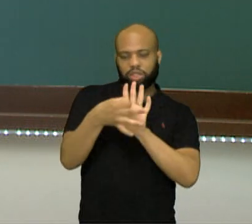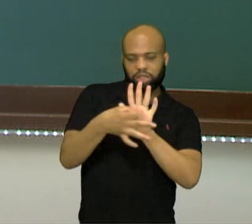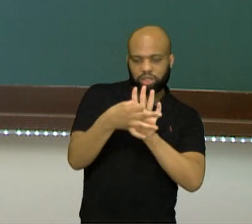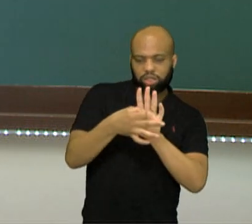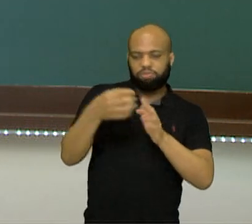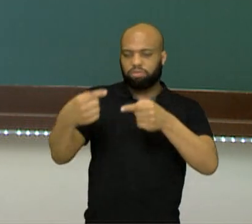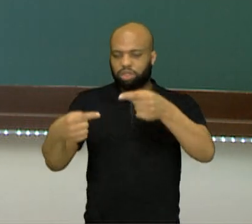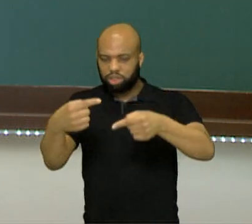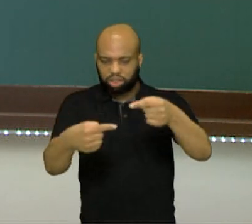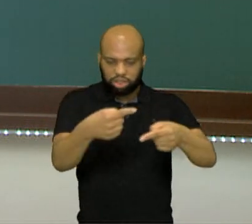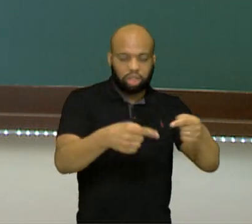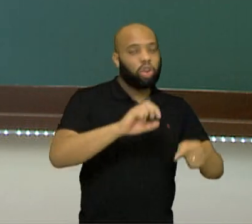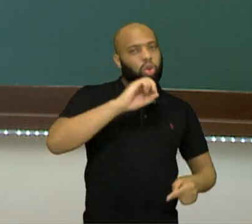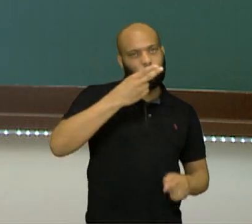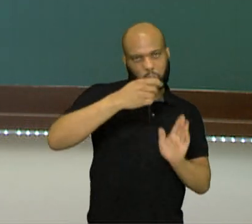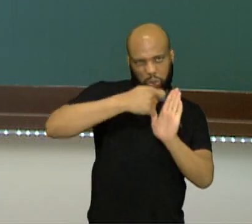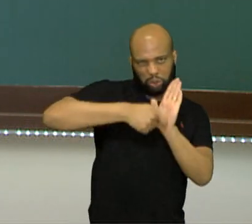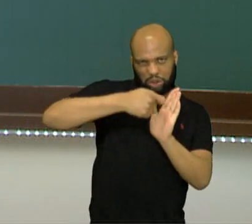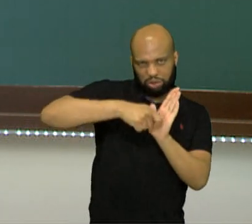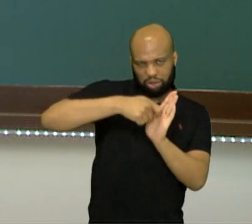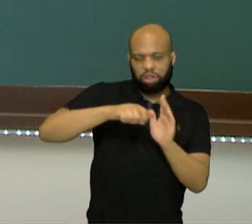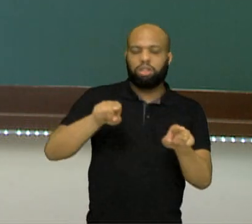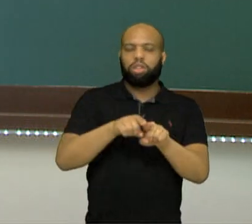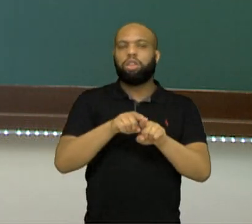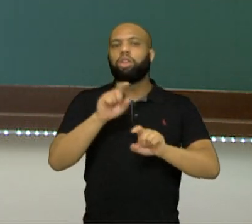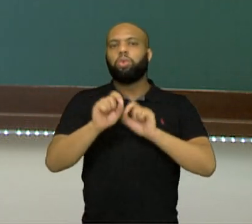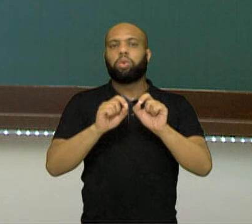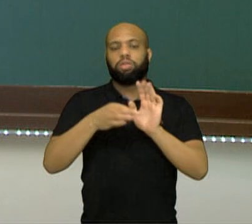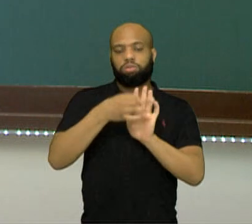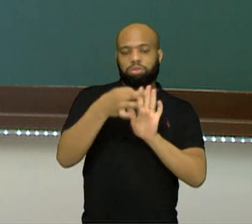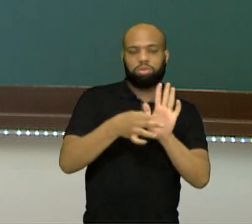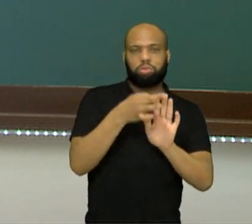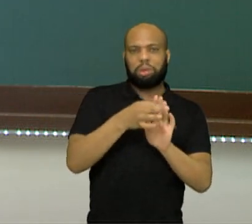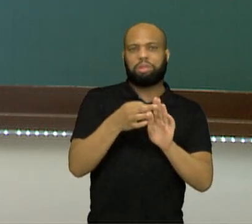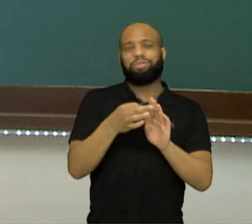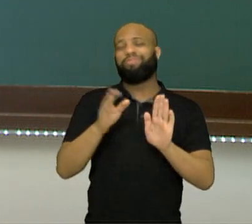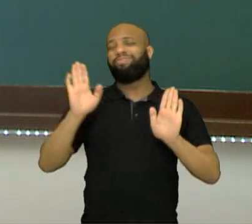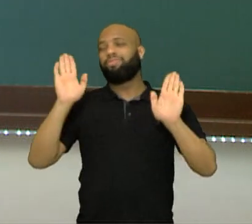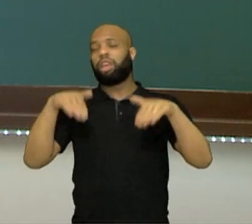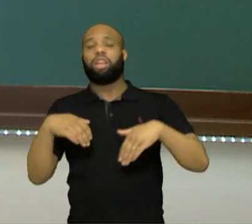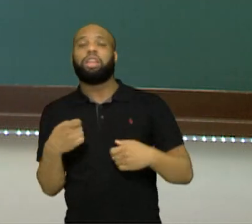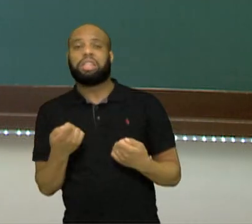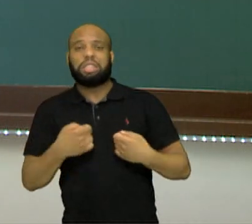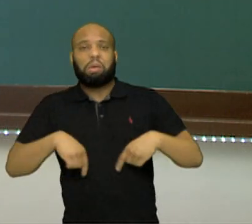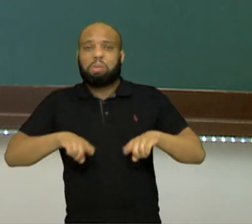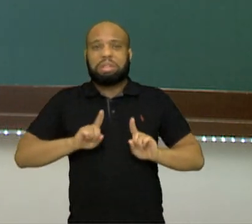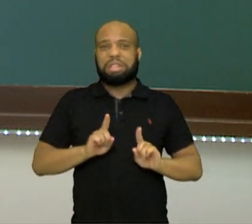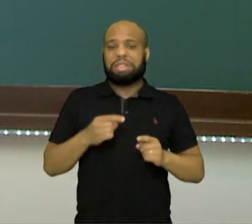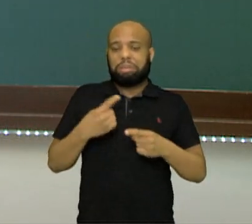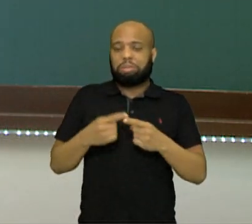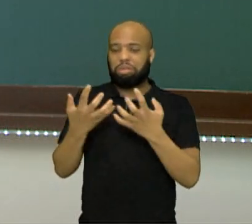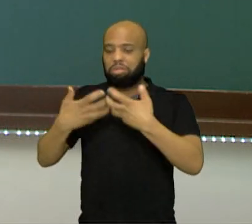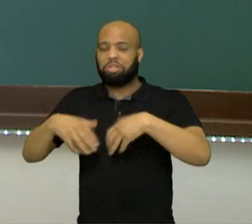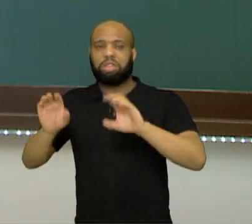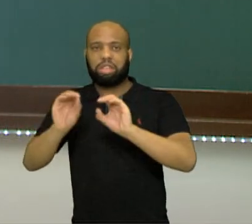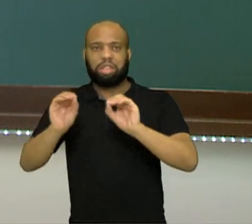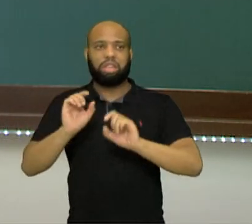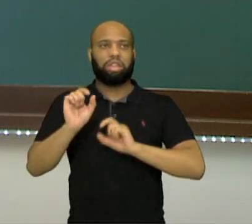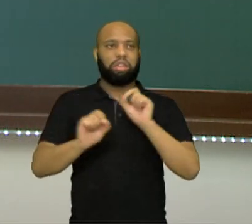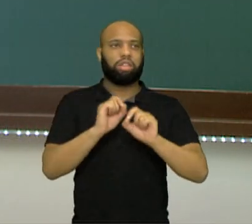está discutindo ou escrevendo, qualquer argumento que não tem nenhum sentido, que não funciona nunca, é